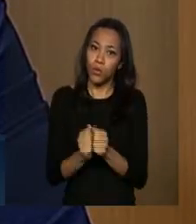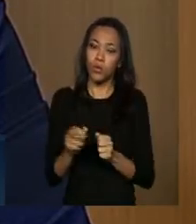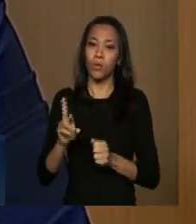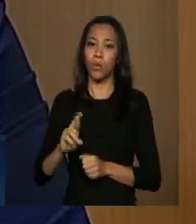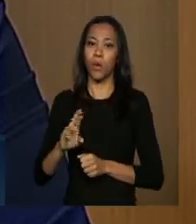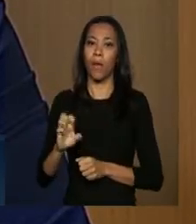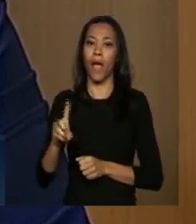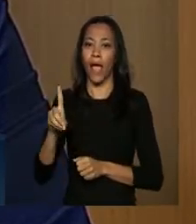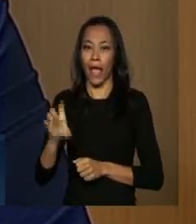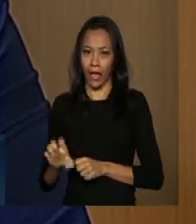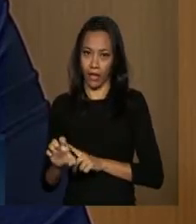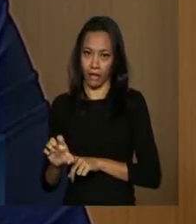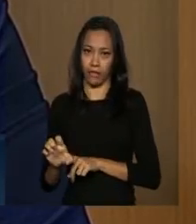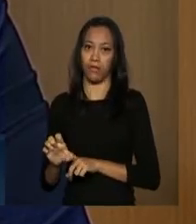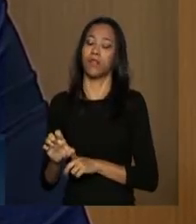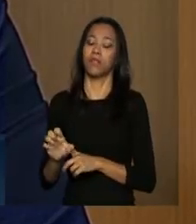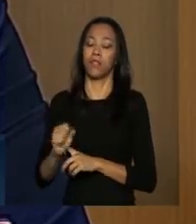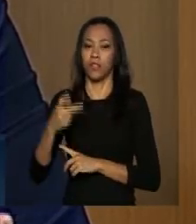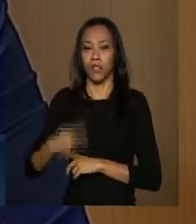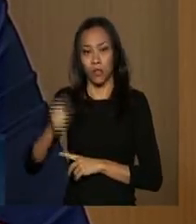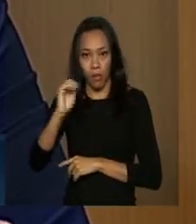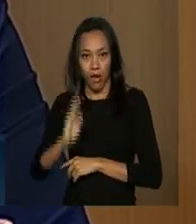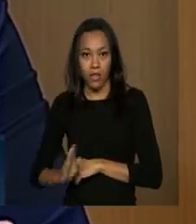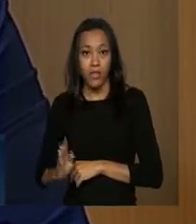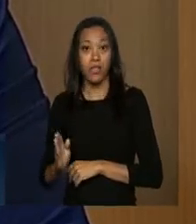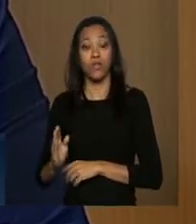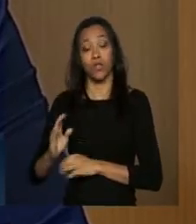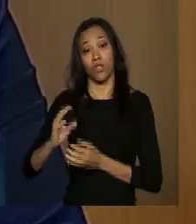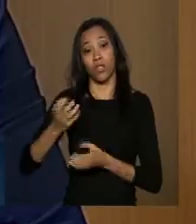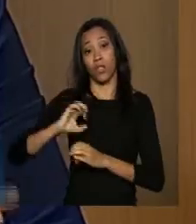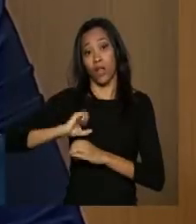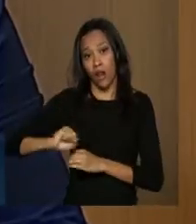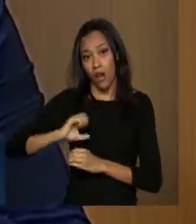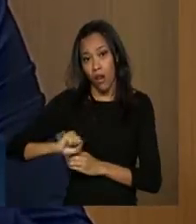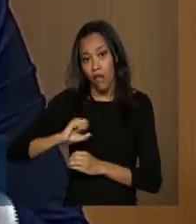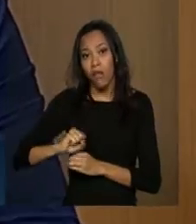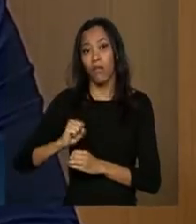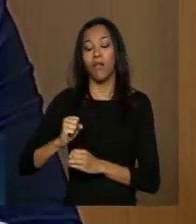Bancos de Leite Humano. E isso tudo a gente deve